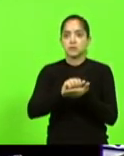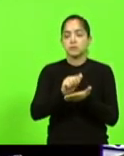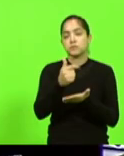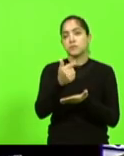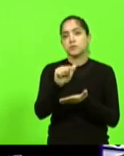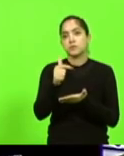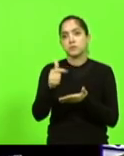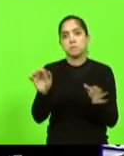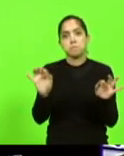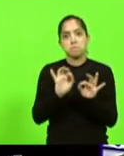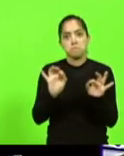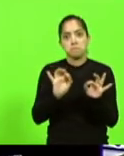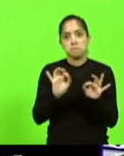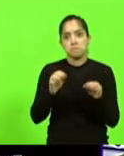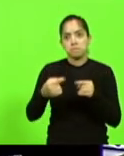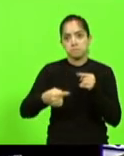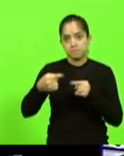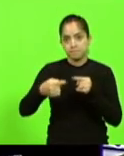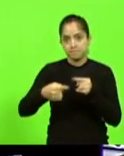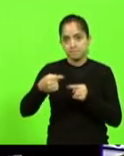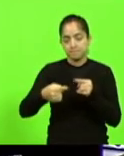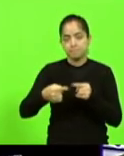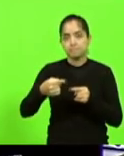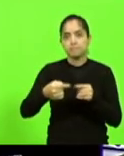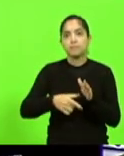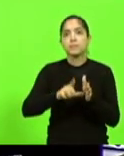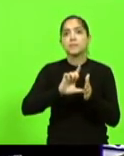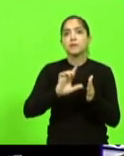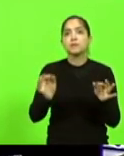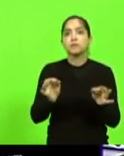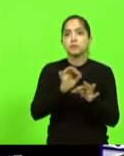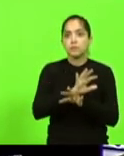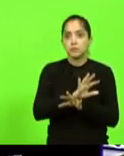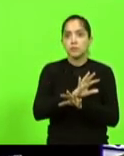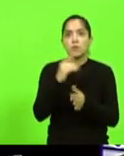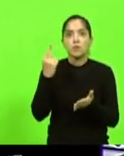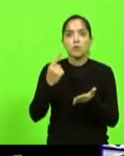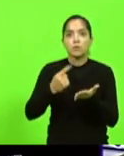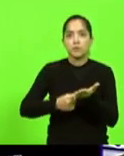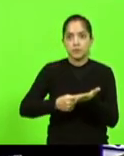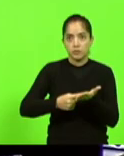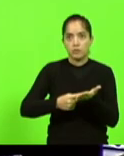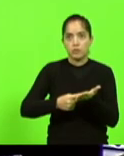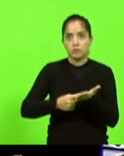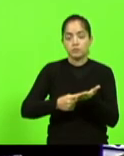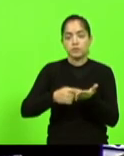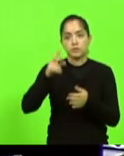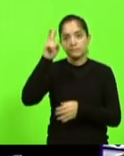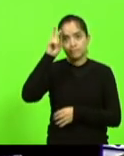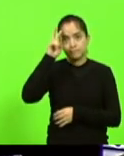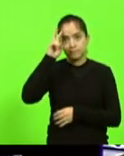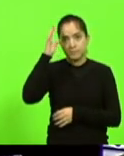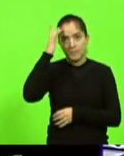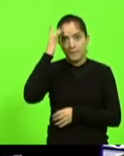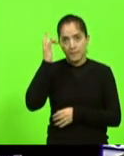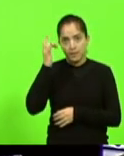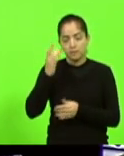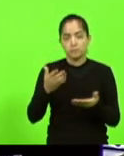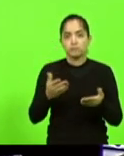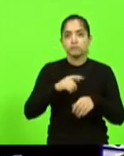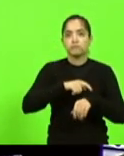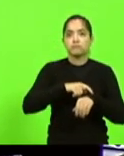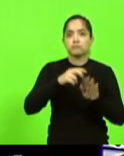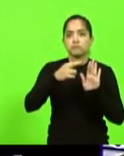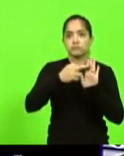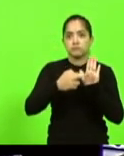inscritos, nada mais havendo. O senhor presidente, antes de encerrar a sessão, convocou outra ordinária para quinta-feira, no horário regimental,